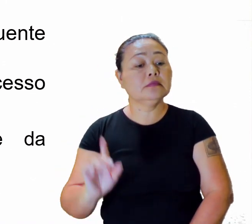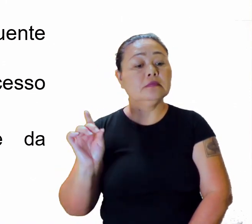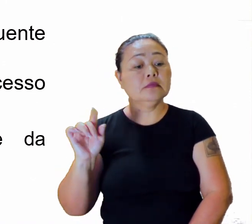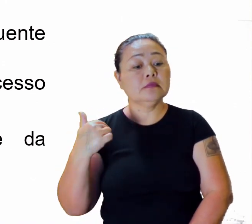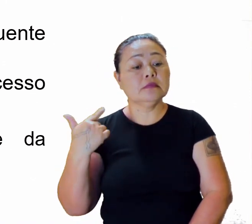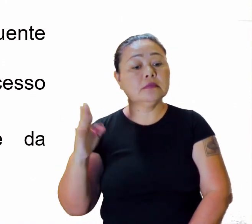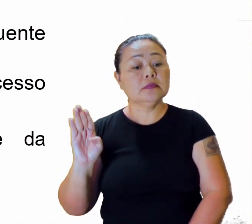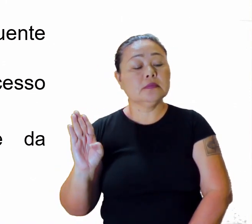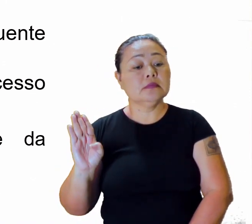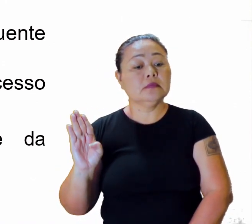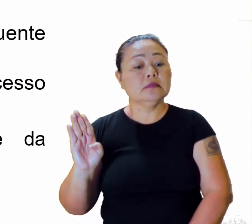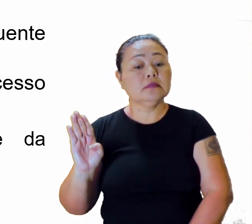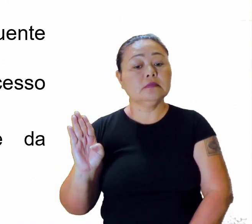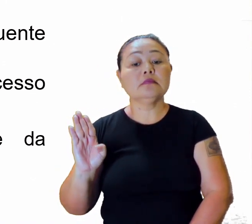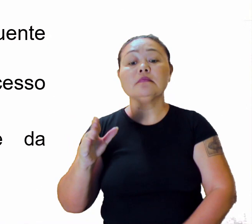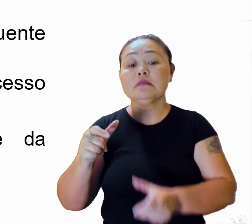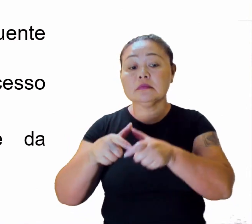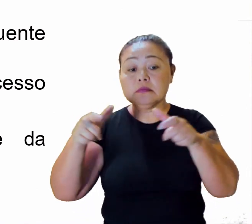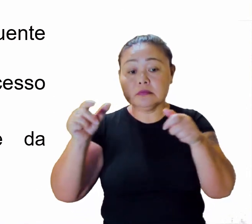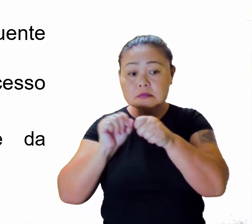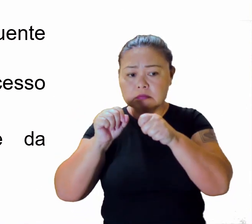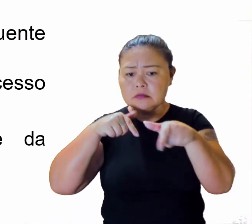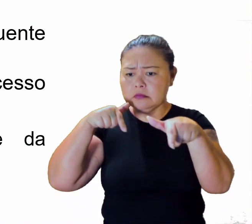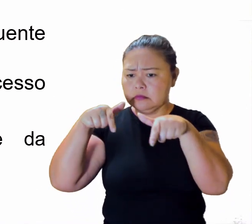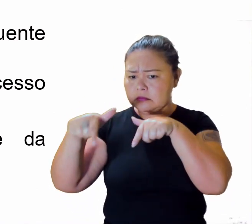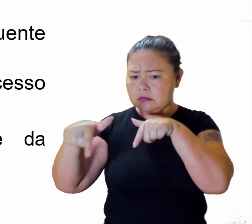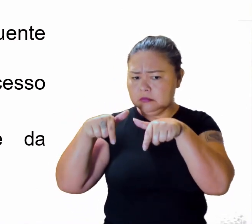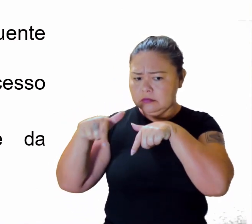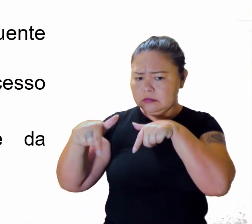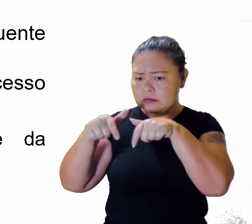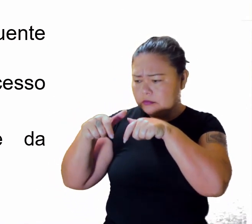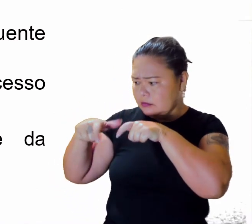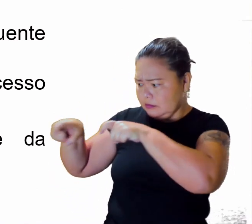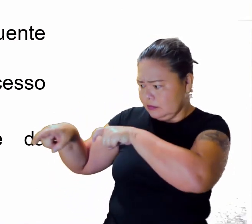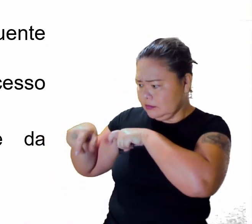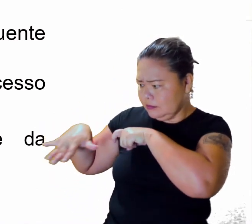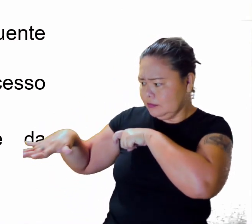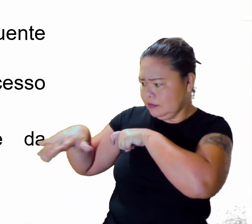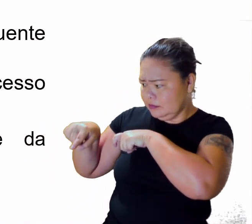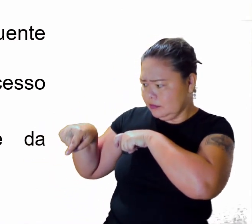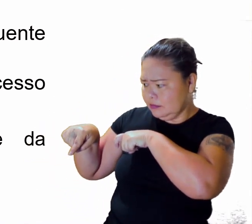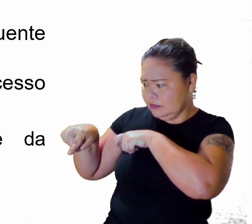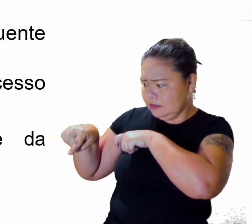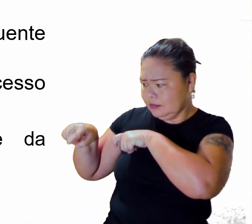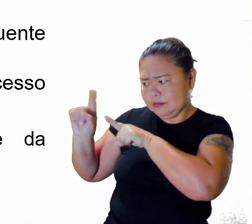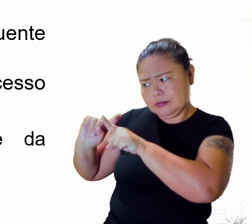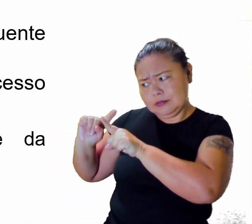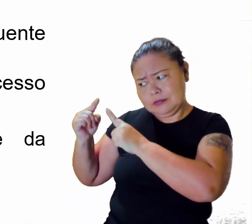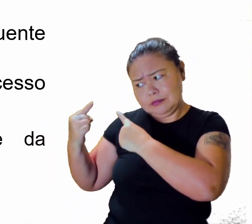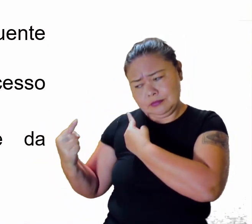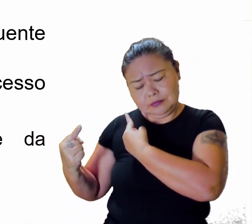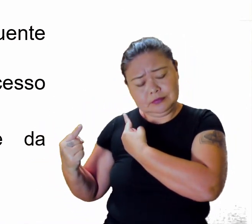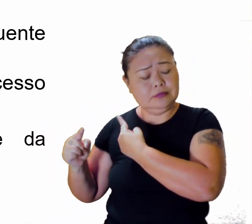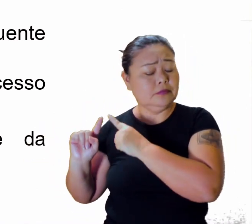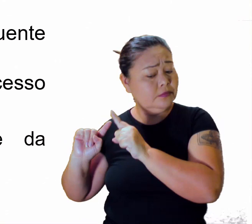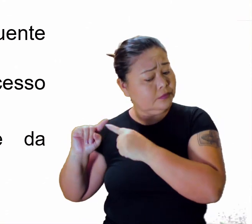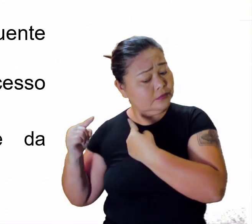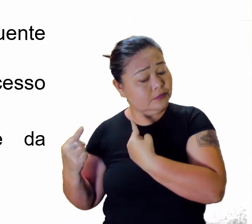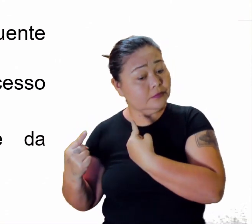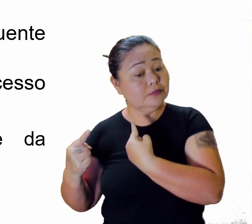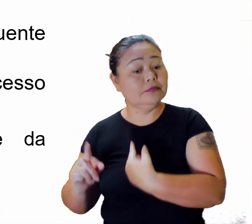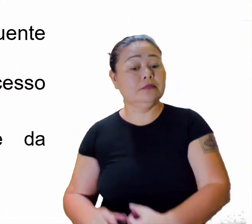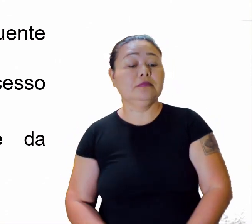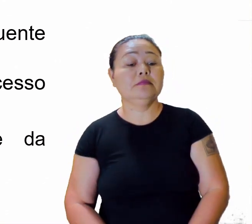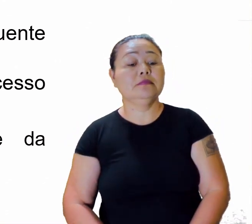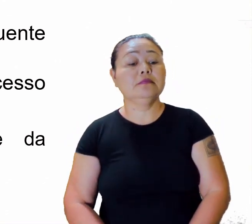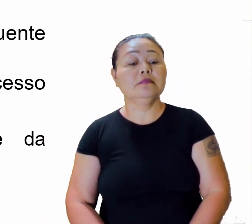falando a Dê, professor, o aumento do emprego no campo. Será que daí é o inverso, Contraditório. Né? Contraditório. É